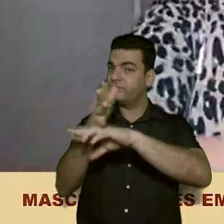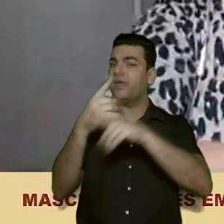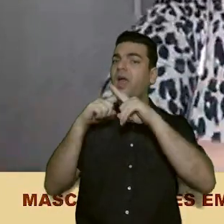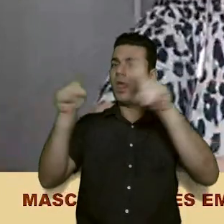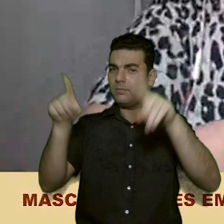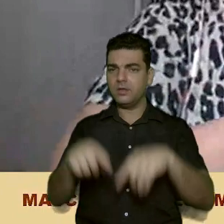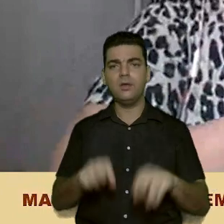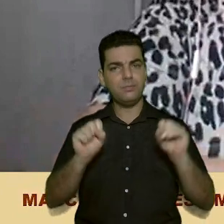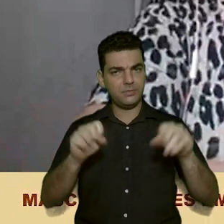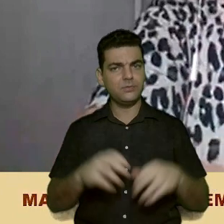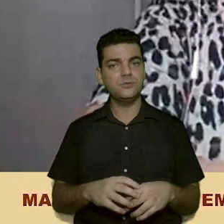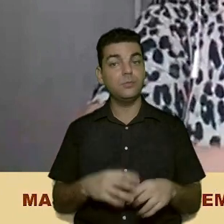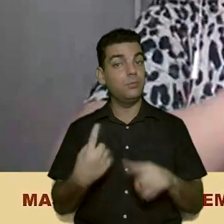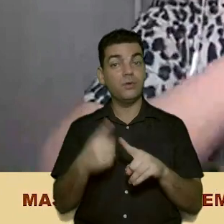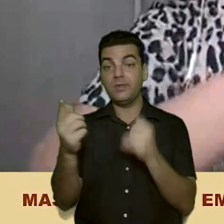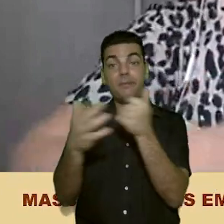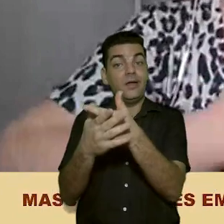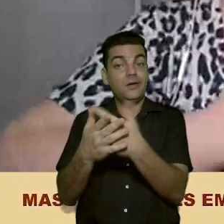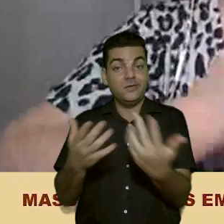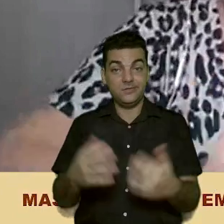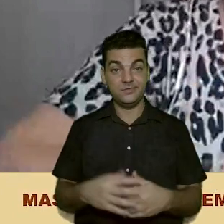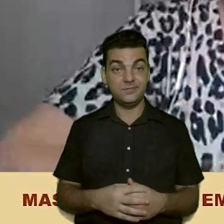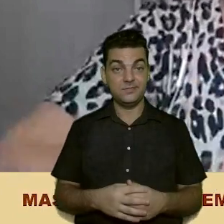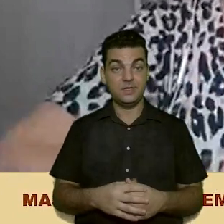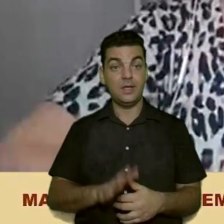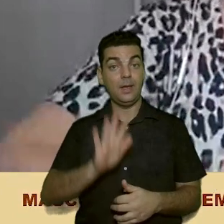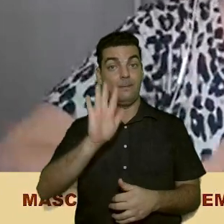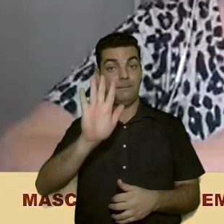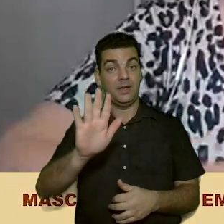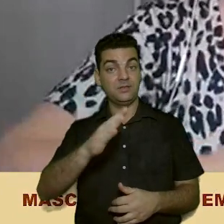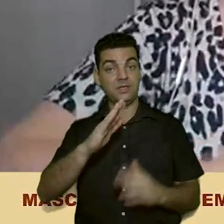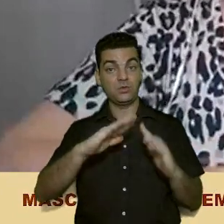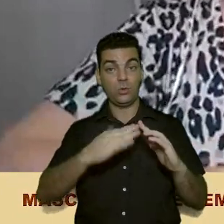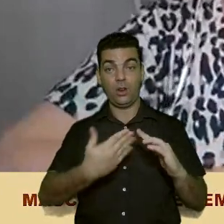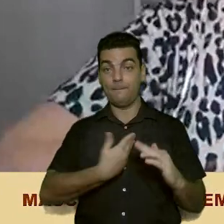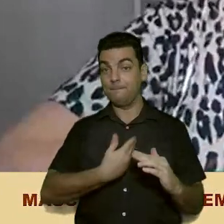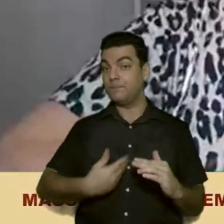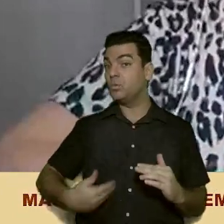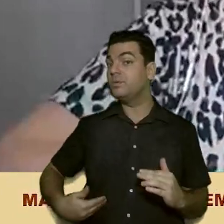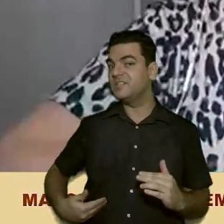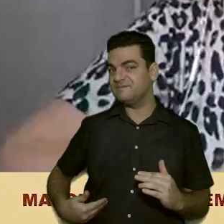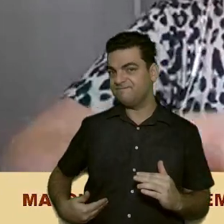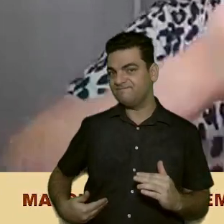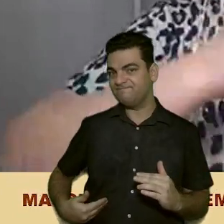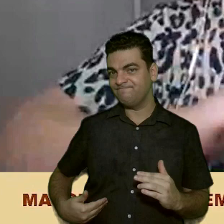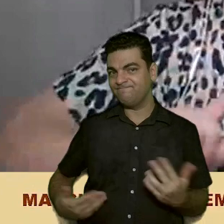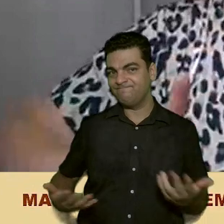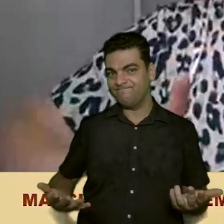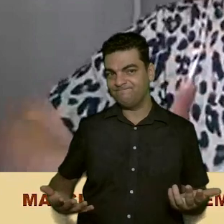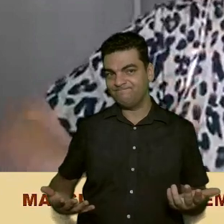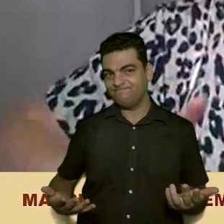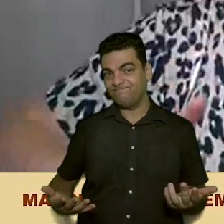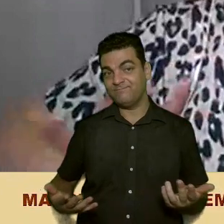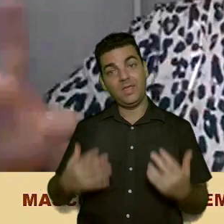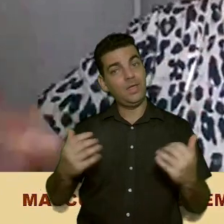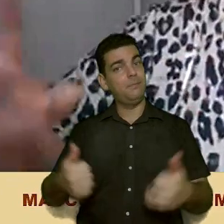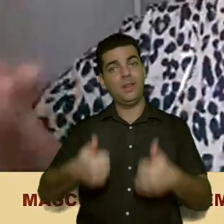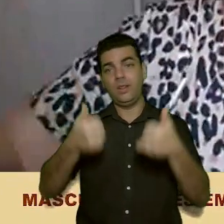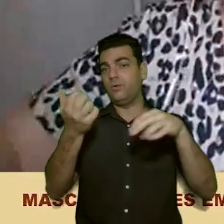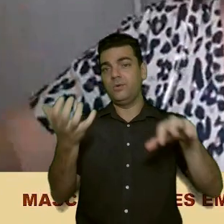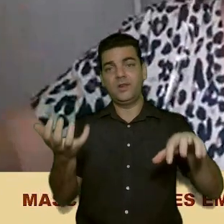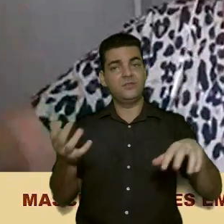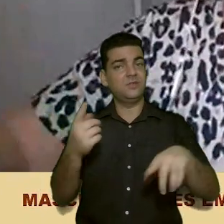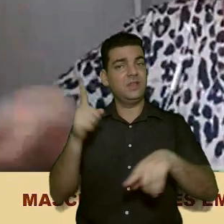escola particular, acho que tem uma reivindicação ali na esfera privada mesmo, pautando-se pela relação de consumo. E quando a gente está falando de